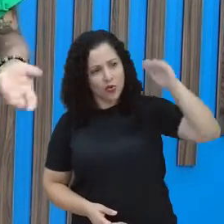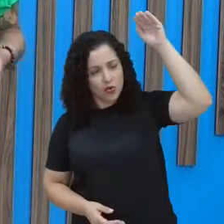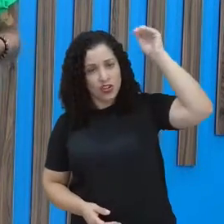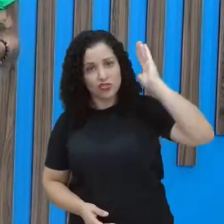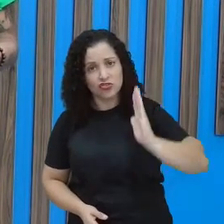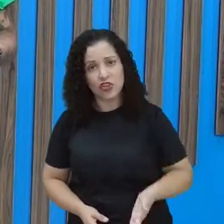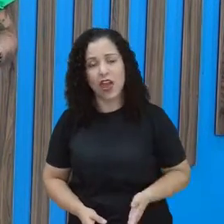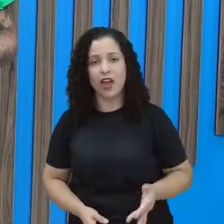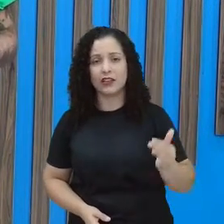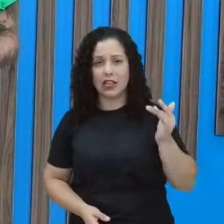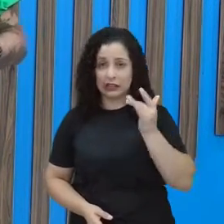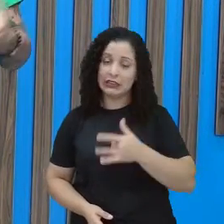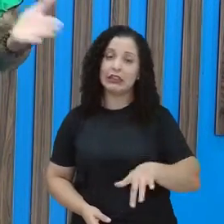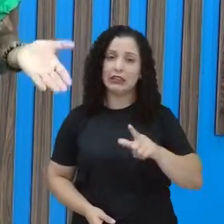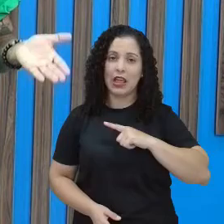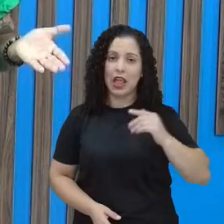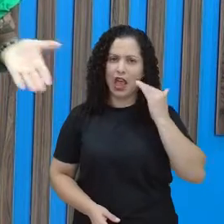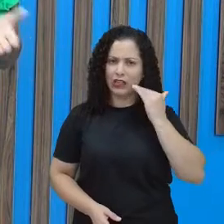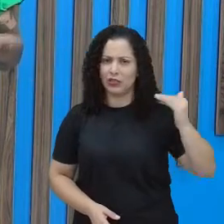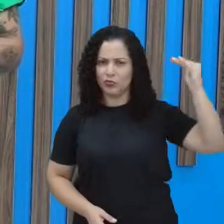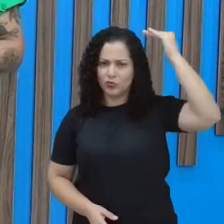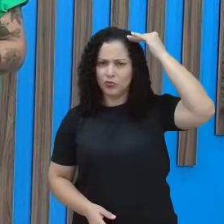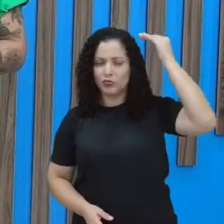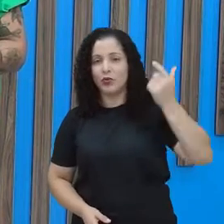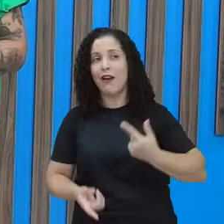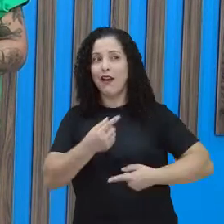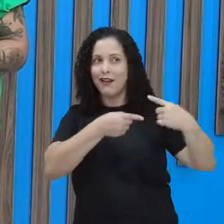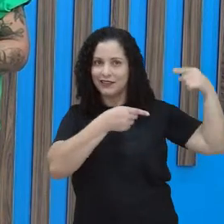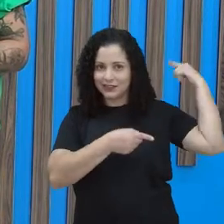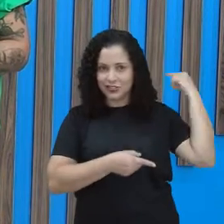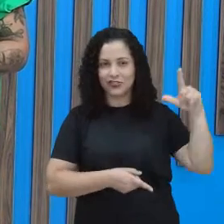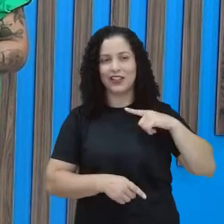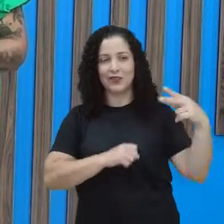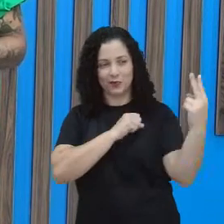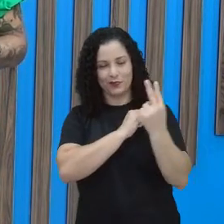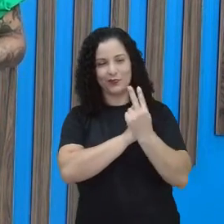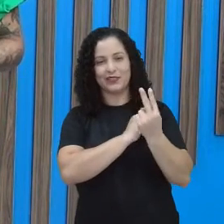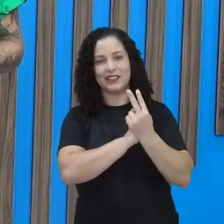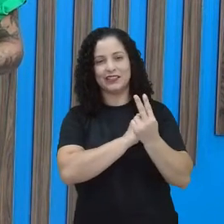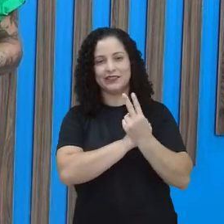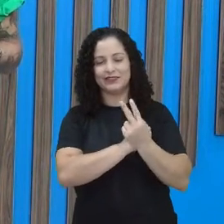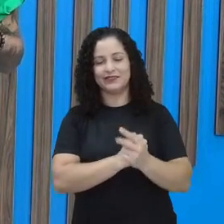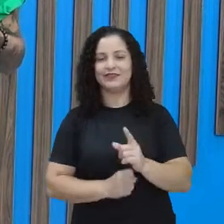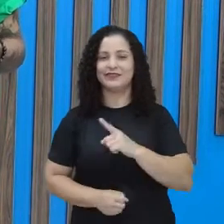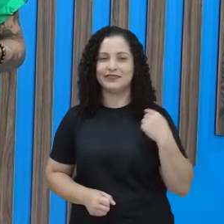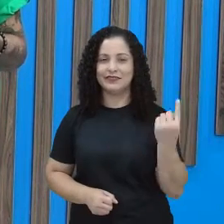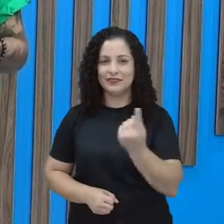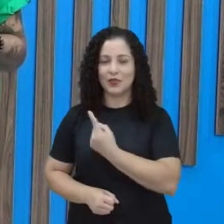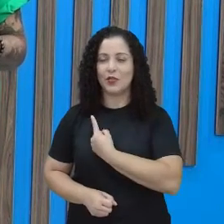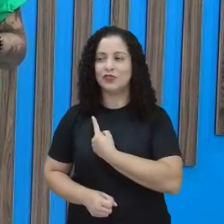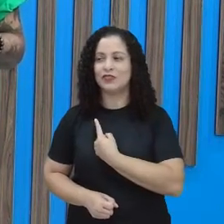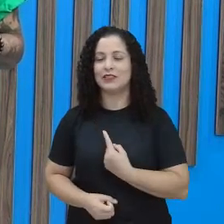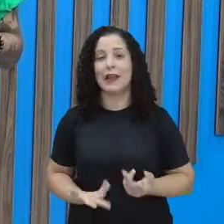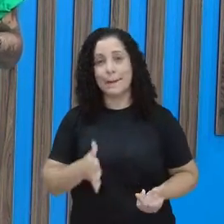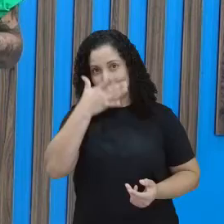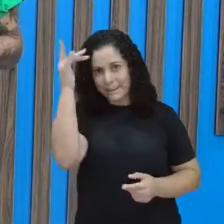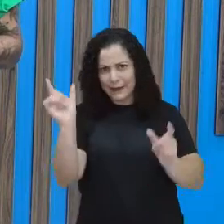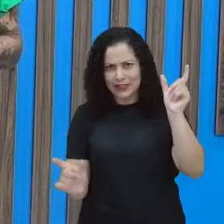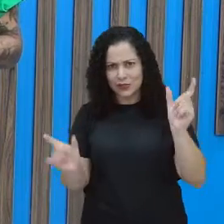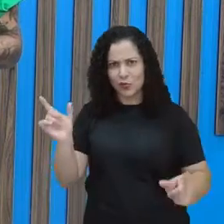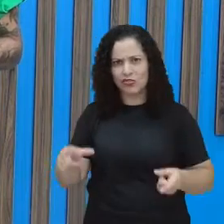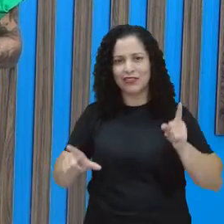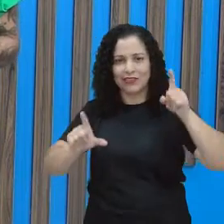vida, é porque a gente teve nesse momento quem cuidasse da gente. Porque nós somos uma espécie, a espécie humana é uma espécie muito